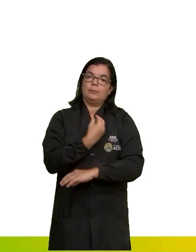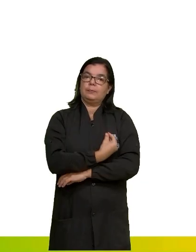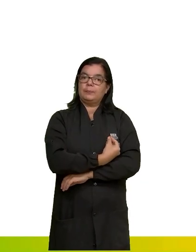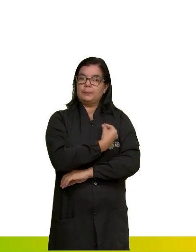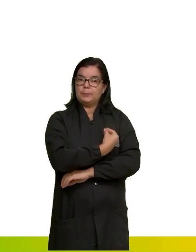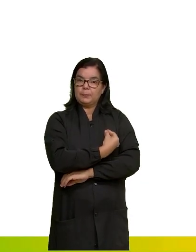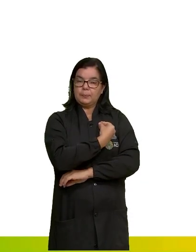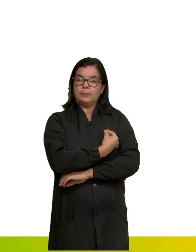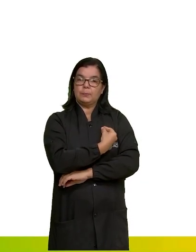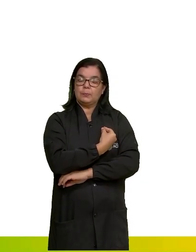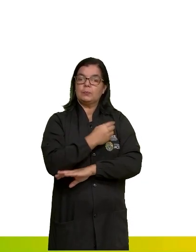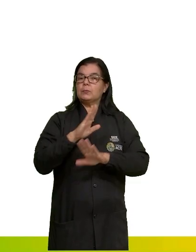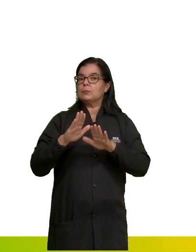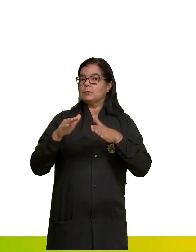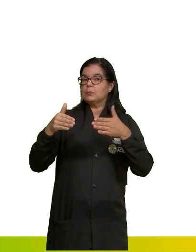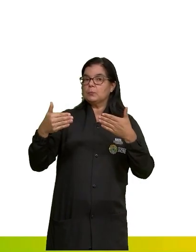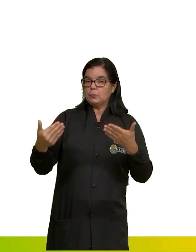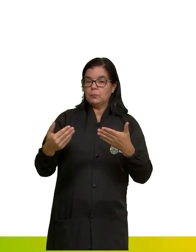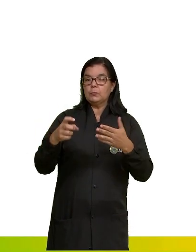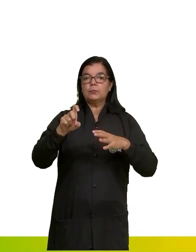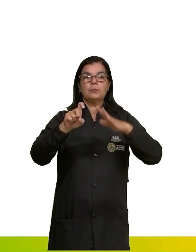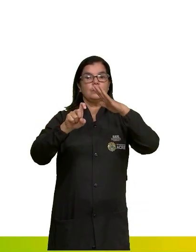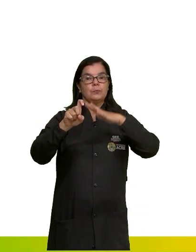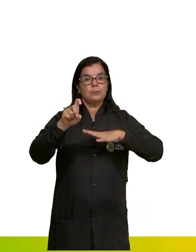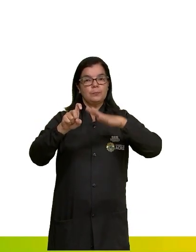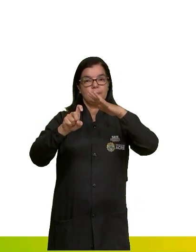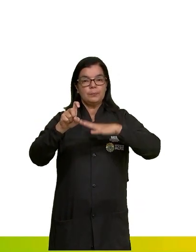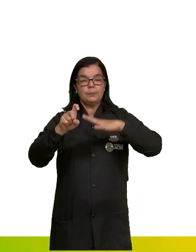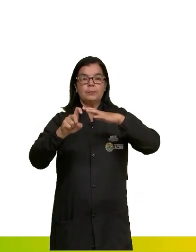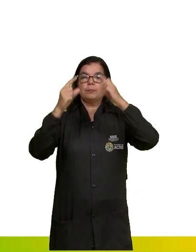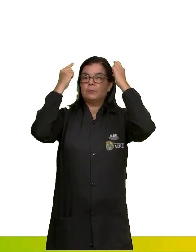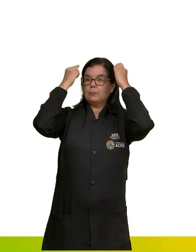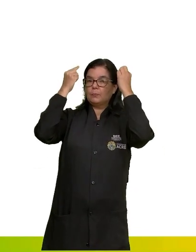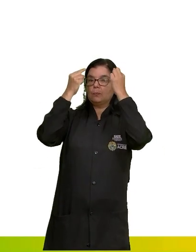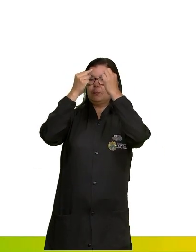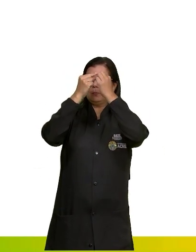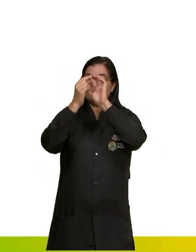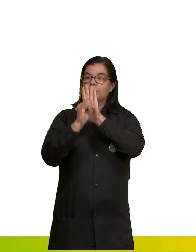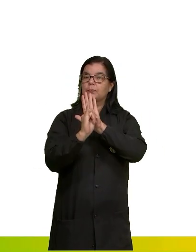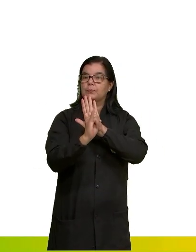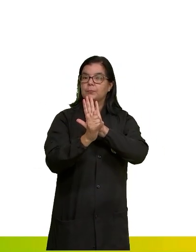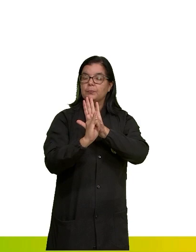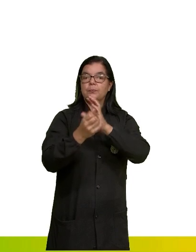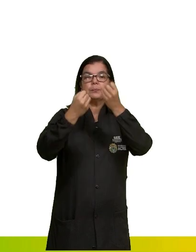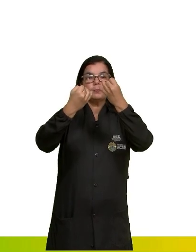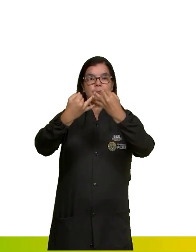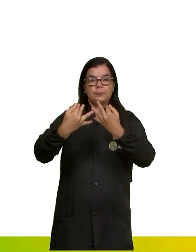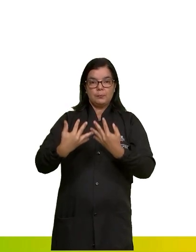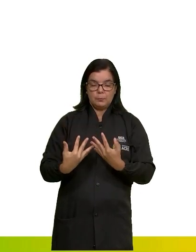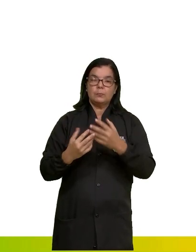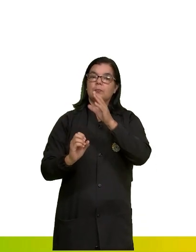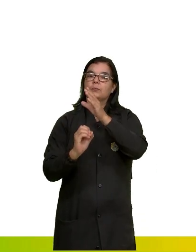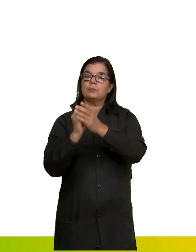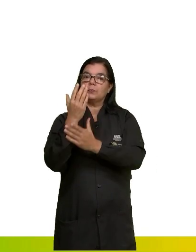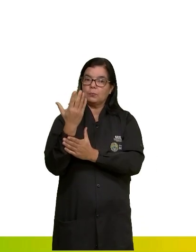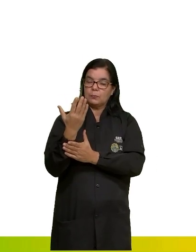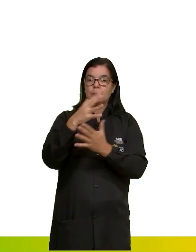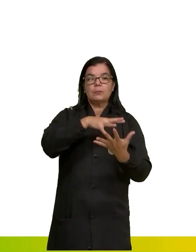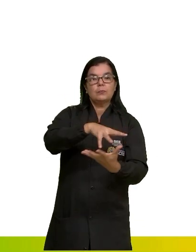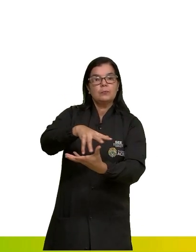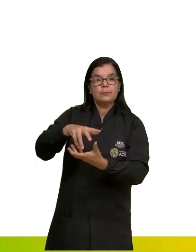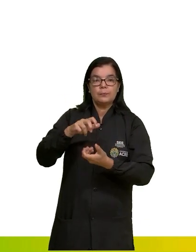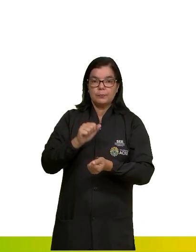realidade, enquanto a mitologia grega usava narrativas para explicar a origem do